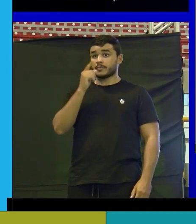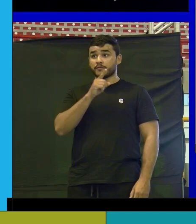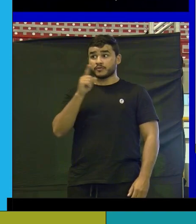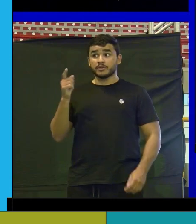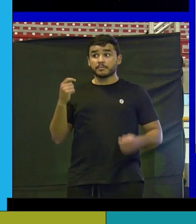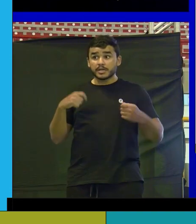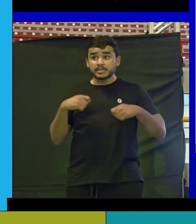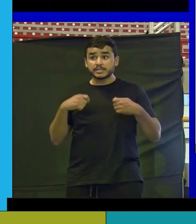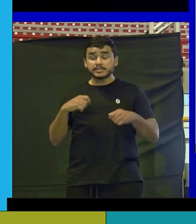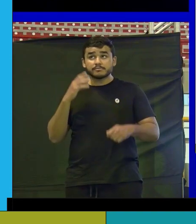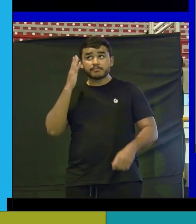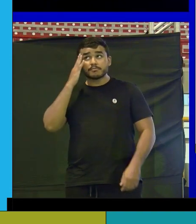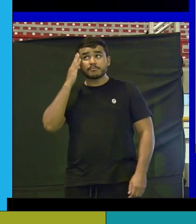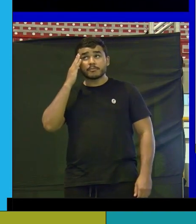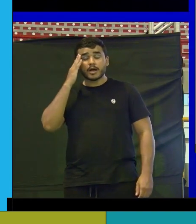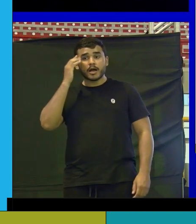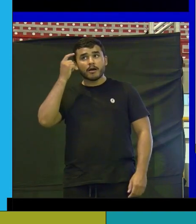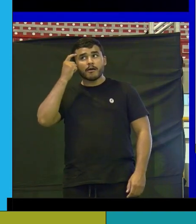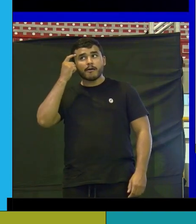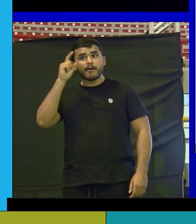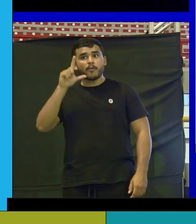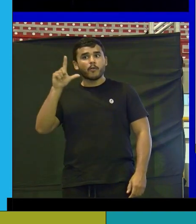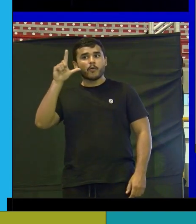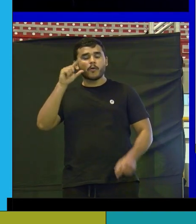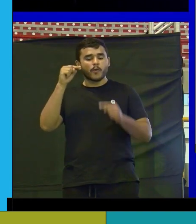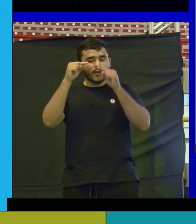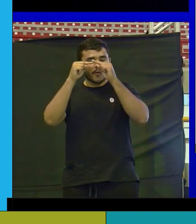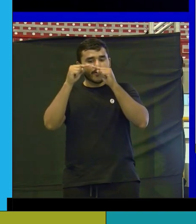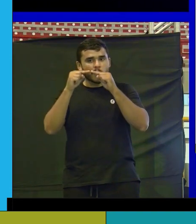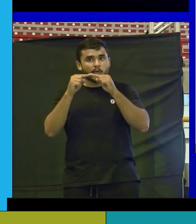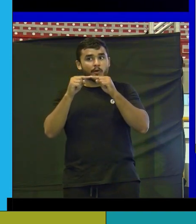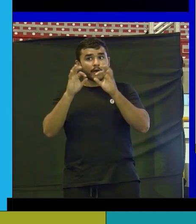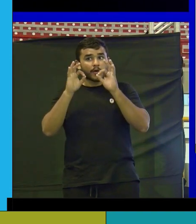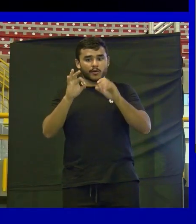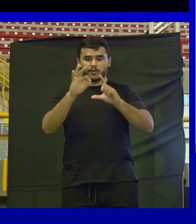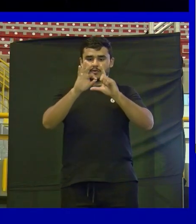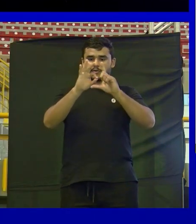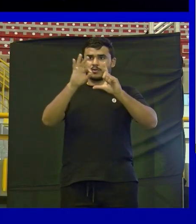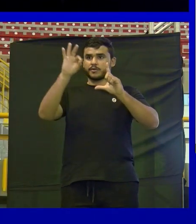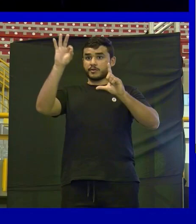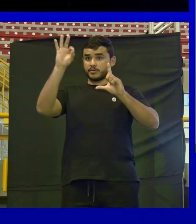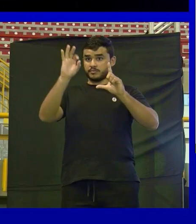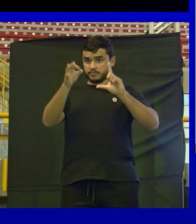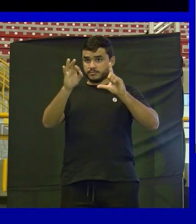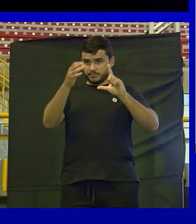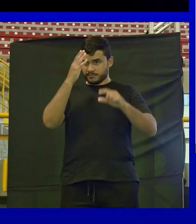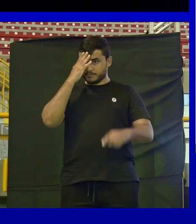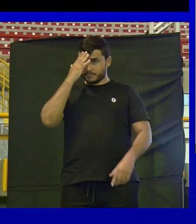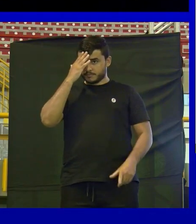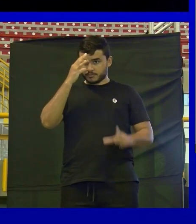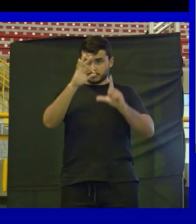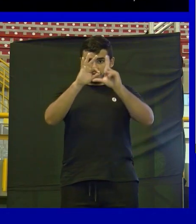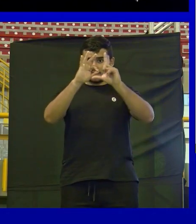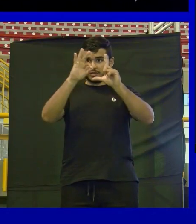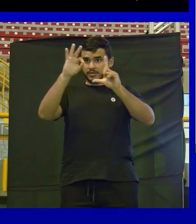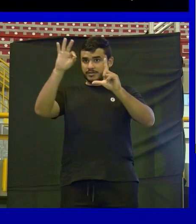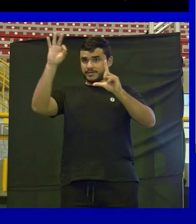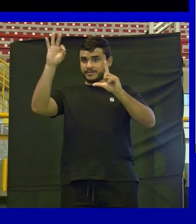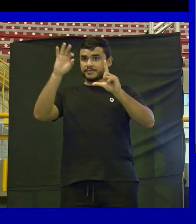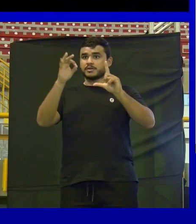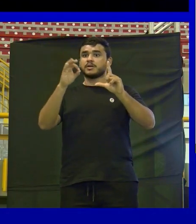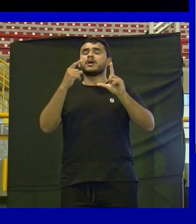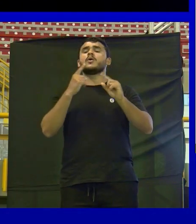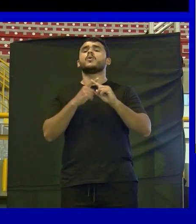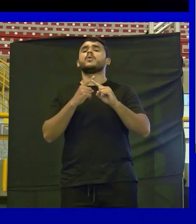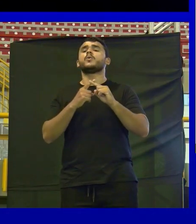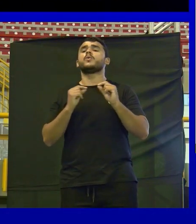geometria, tá? Lembre-se, eu tenho uma reta. Se eu tenho uma reta, eu posso, através da reta, construir